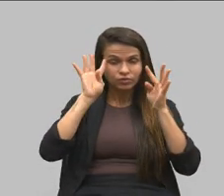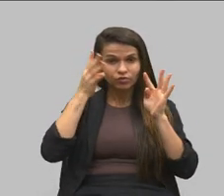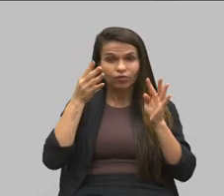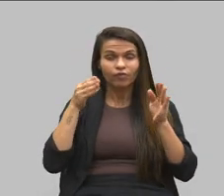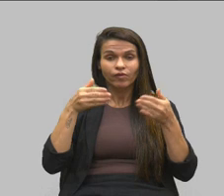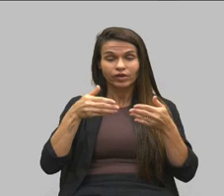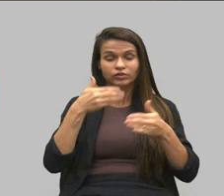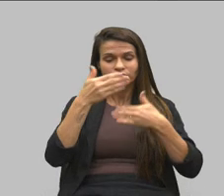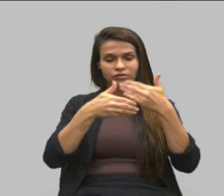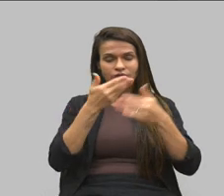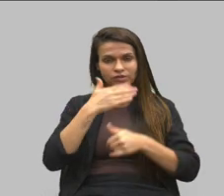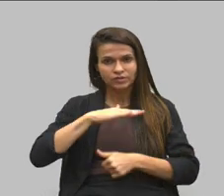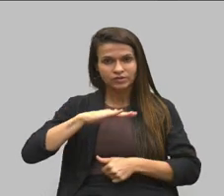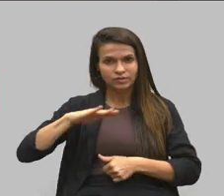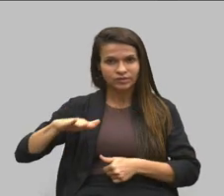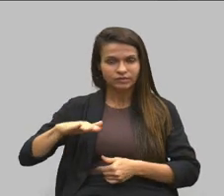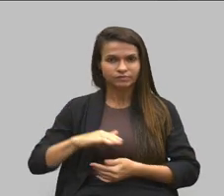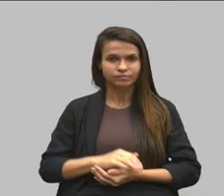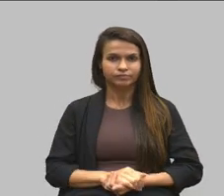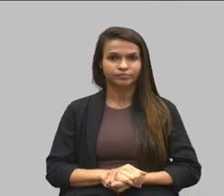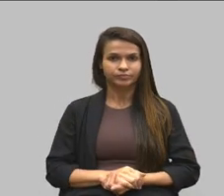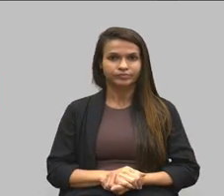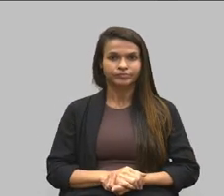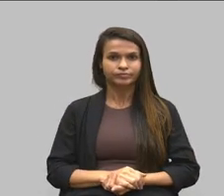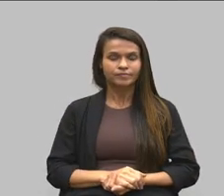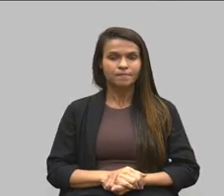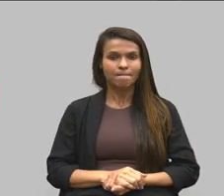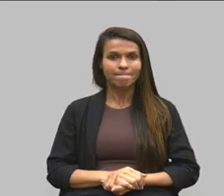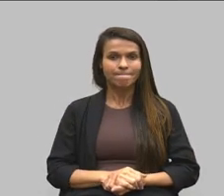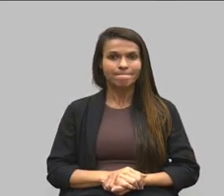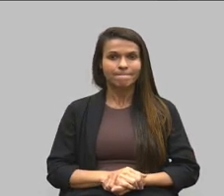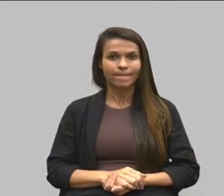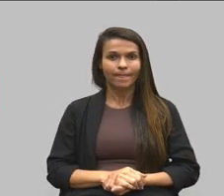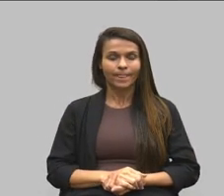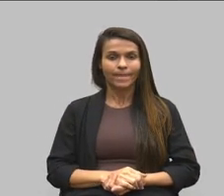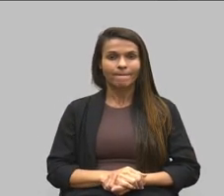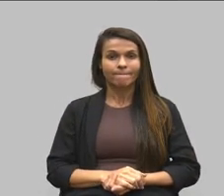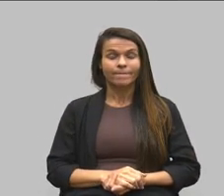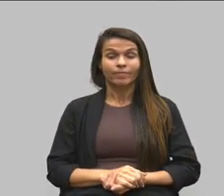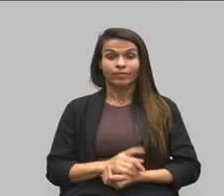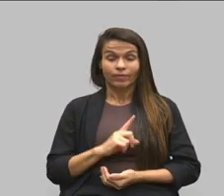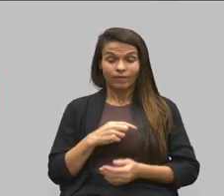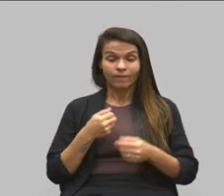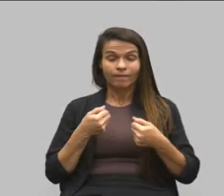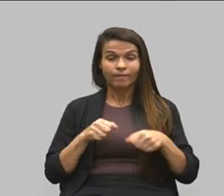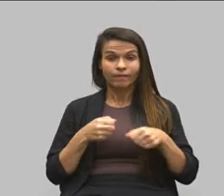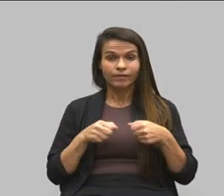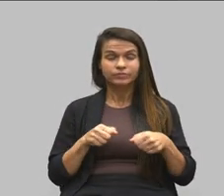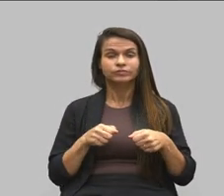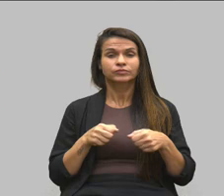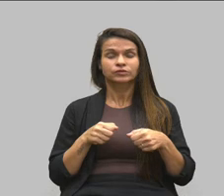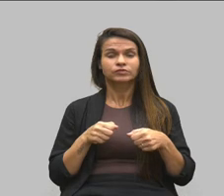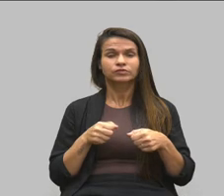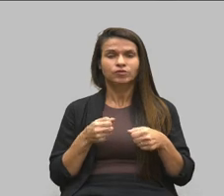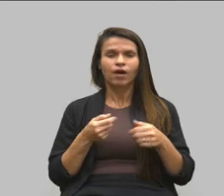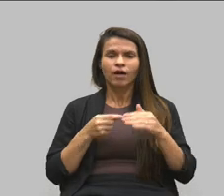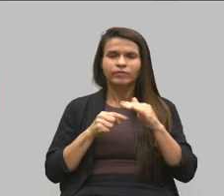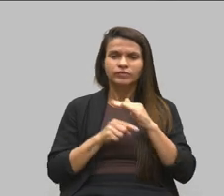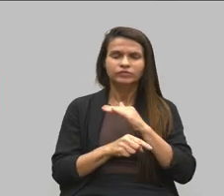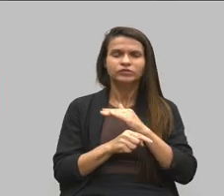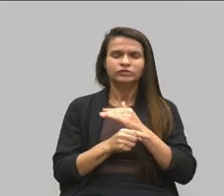desenvolvimento dessas crianças eh e aí a gente precisa às vezes nos indagar enquanto Nossa atuação